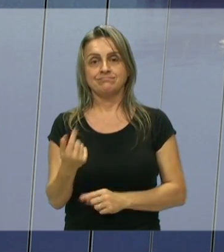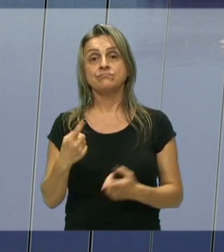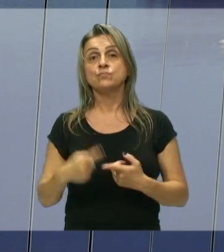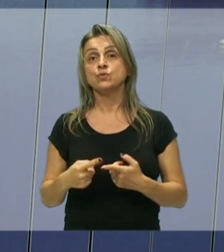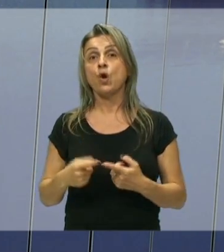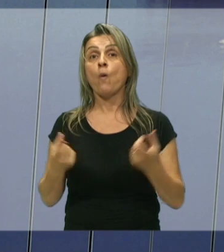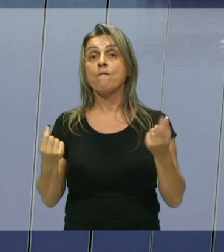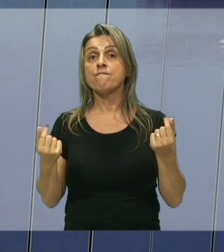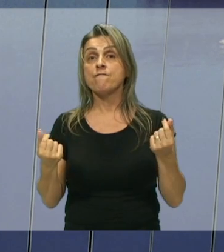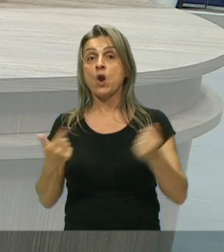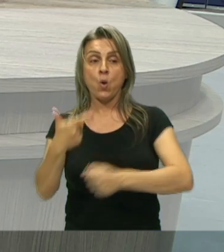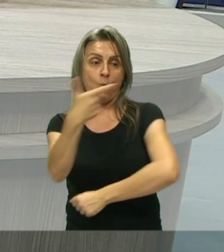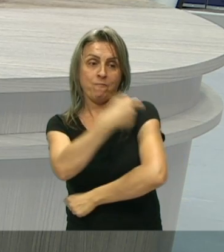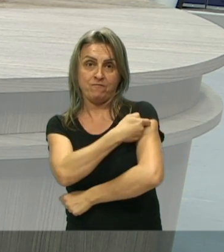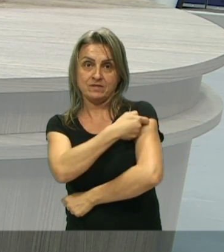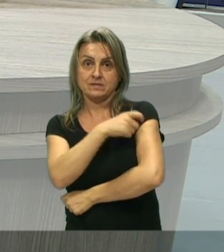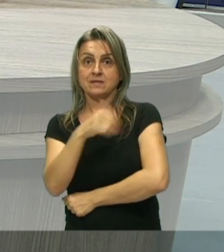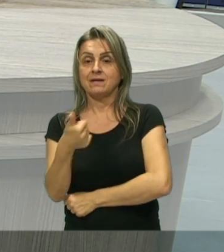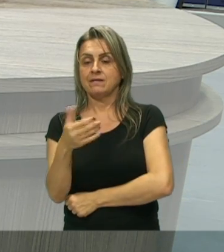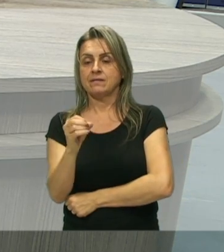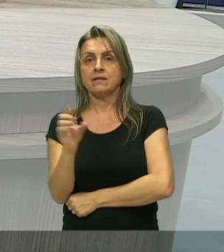da vacina eram $10.